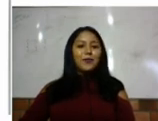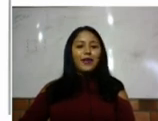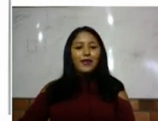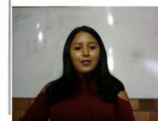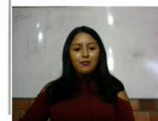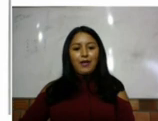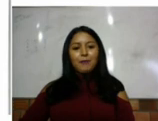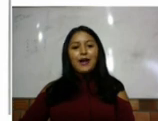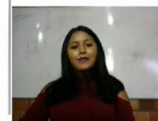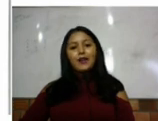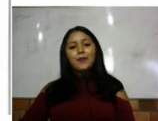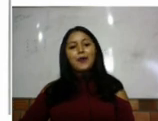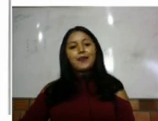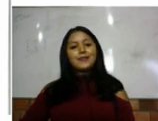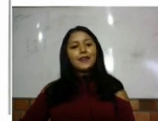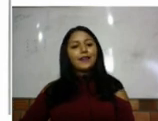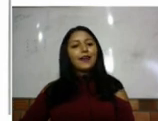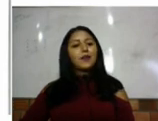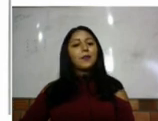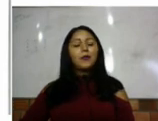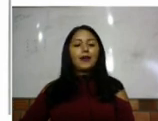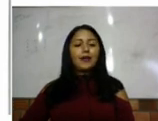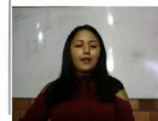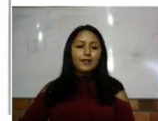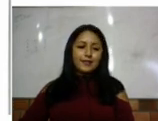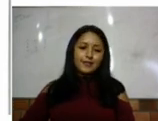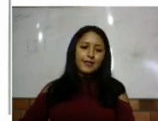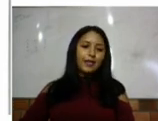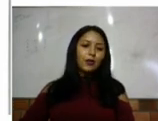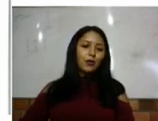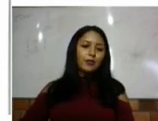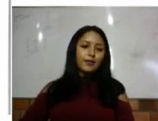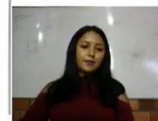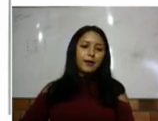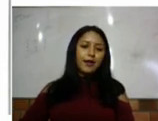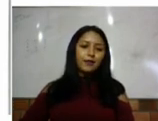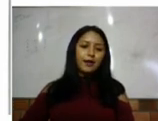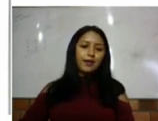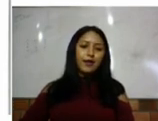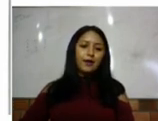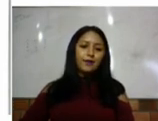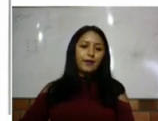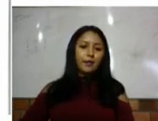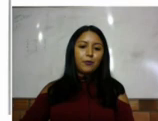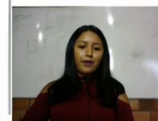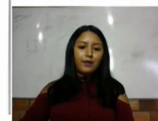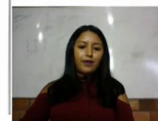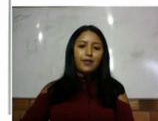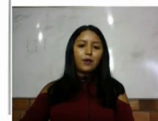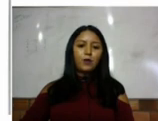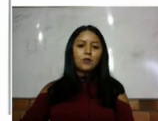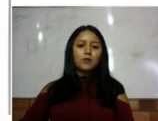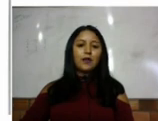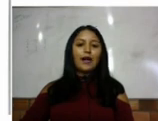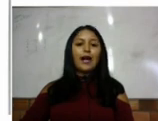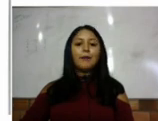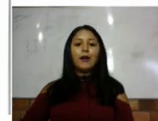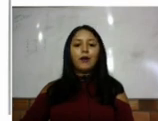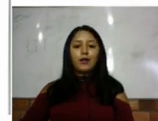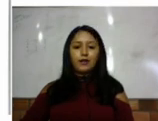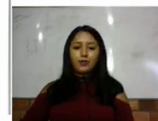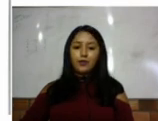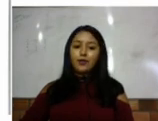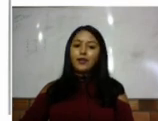testou e bromeando llamado la buena se quedaram mui alegres e dolores espada e lá de la abuela em